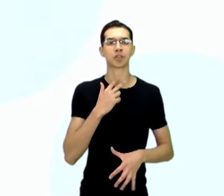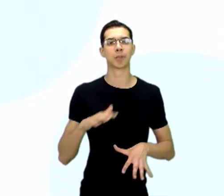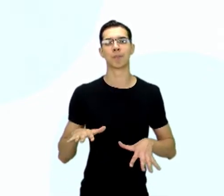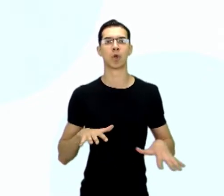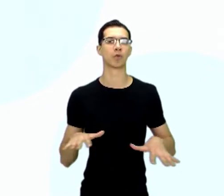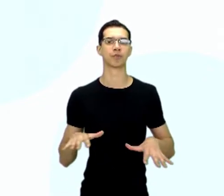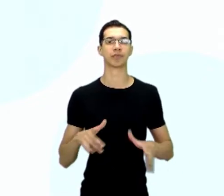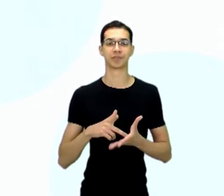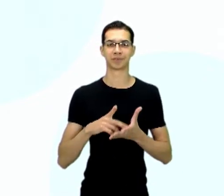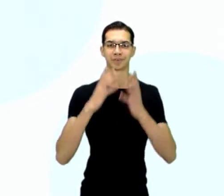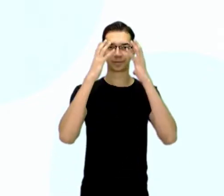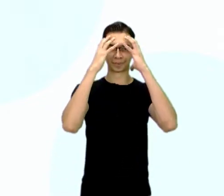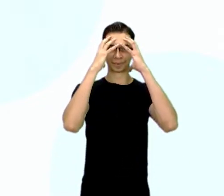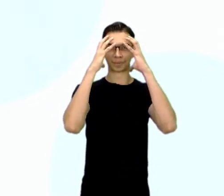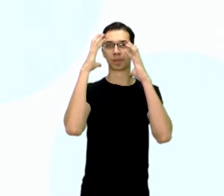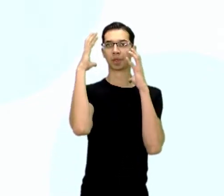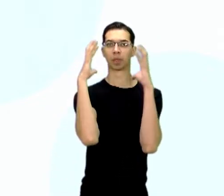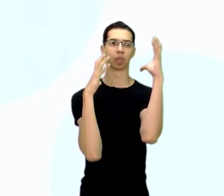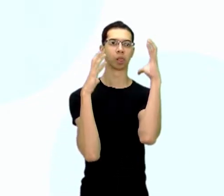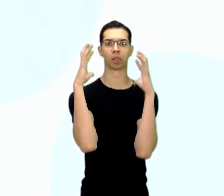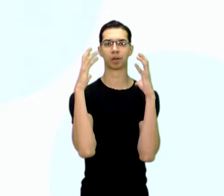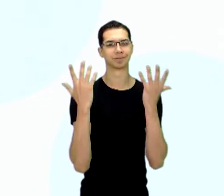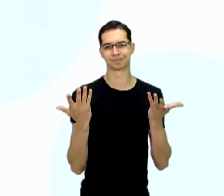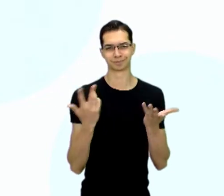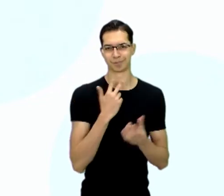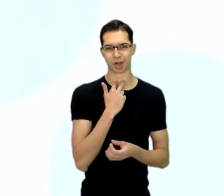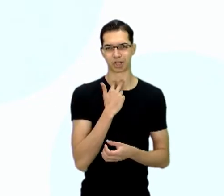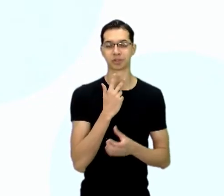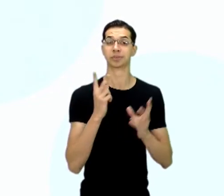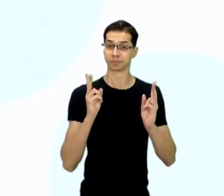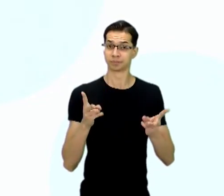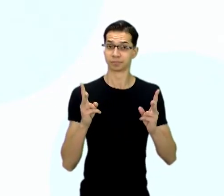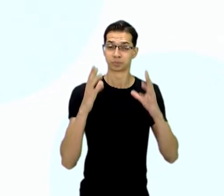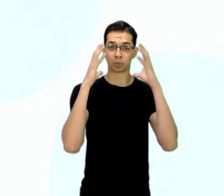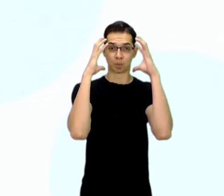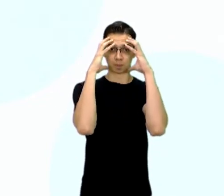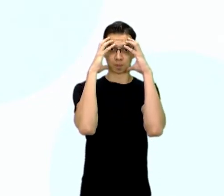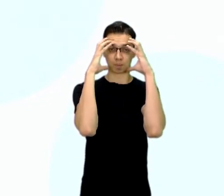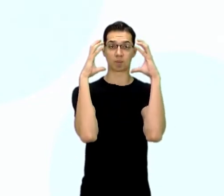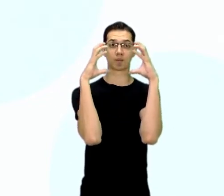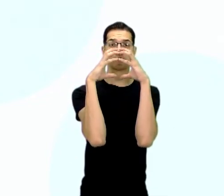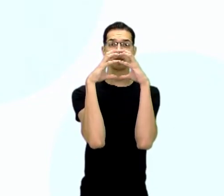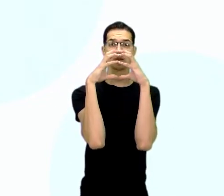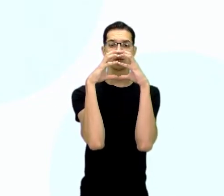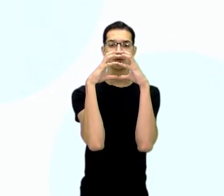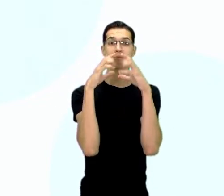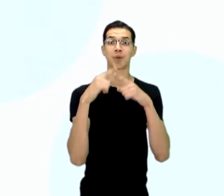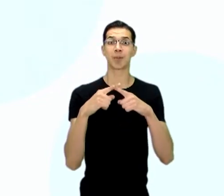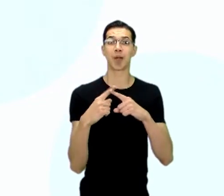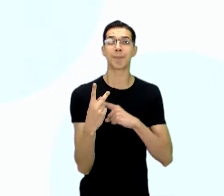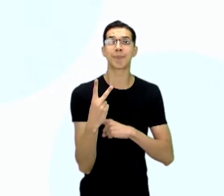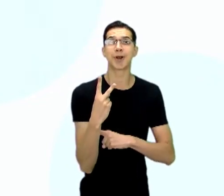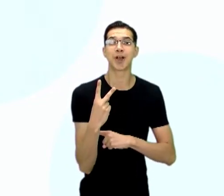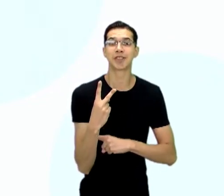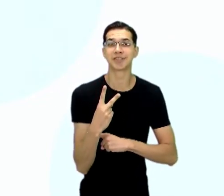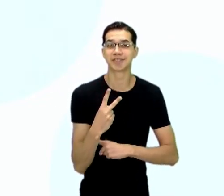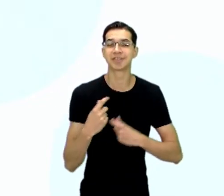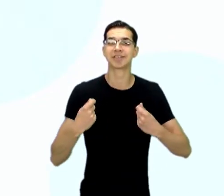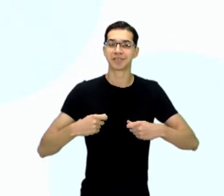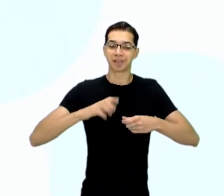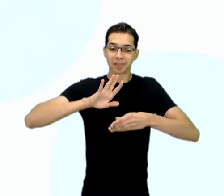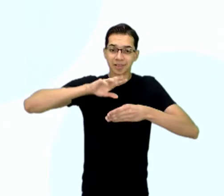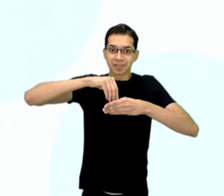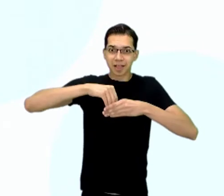movimentar, porque são ossos que precisam permitir a proteção, a segurança, né, desses